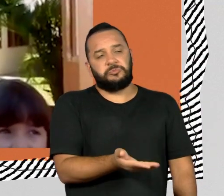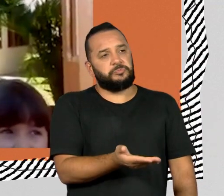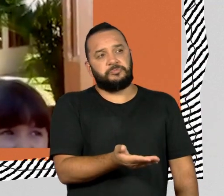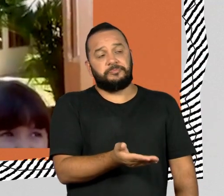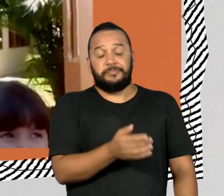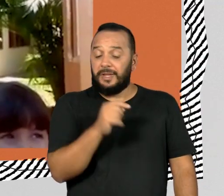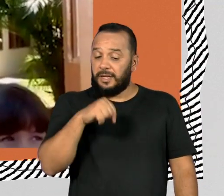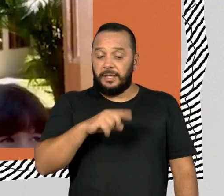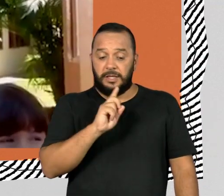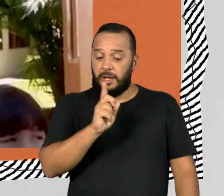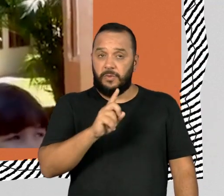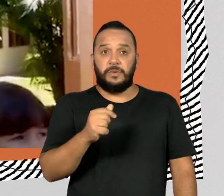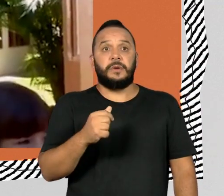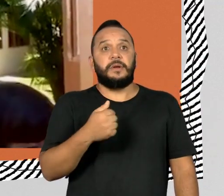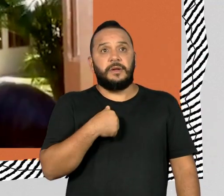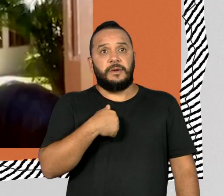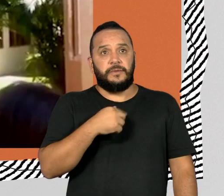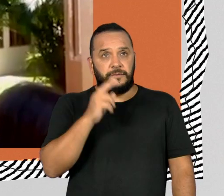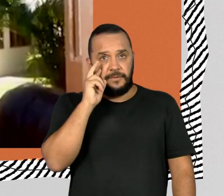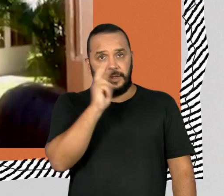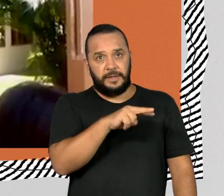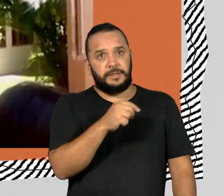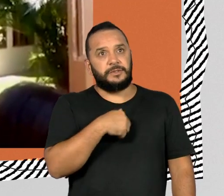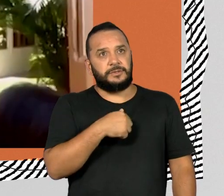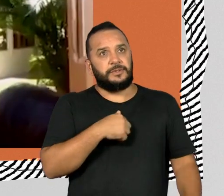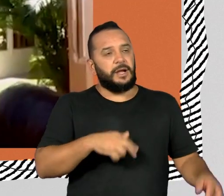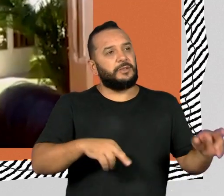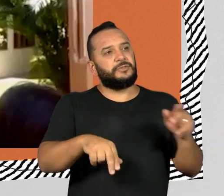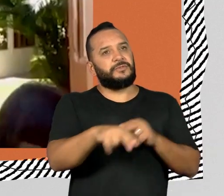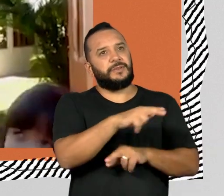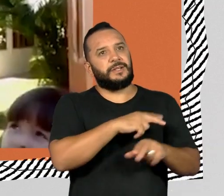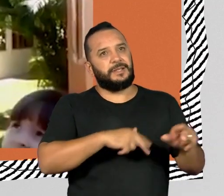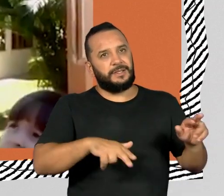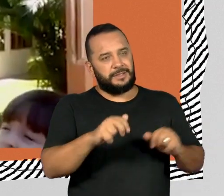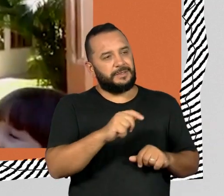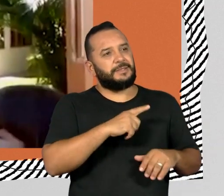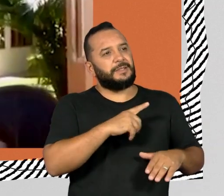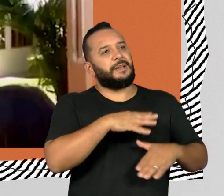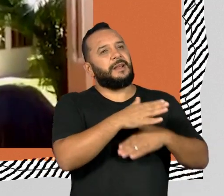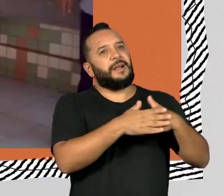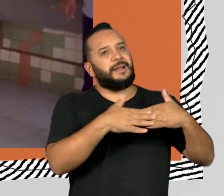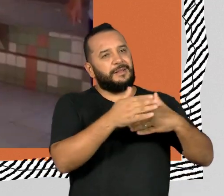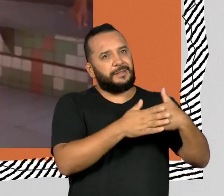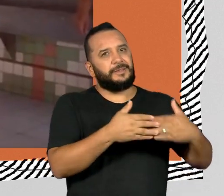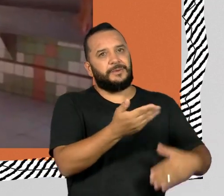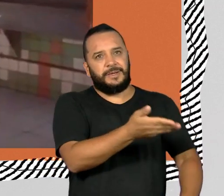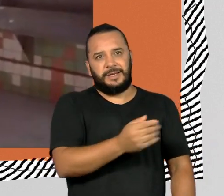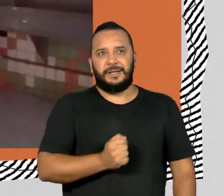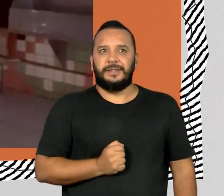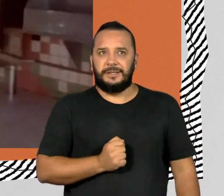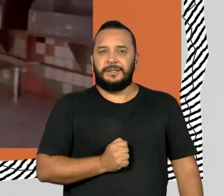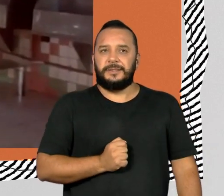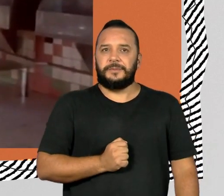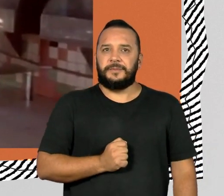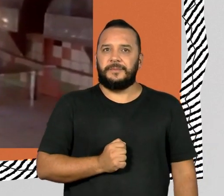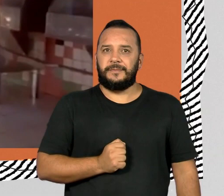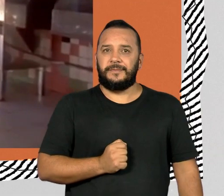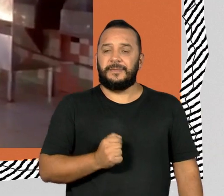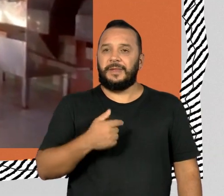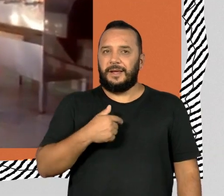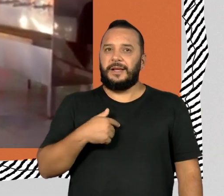E aqui a diferença que eu vejo é em relação a todo mundo. Recebe com carinho ele. Ele chegou